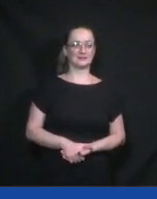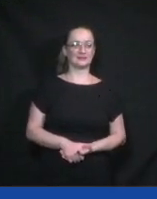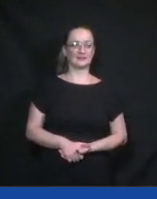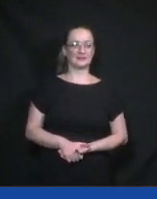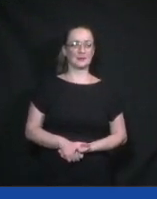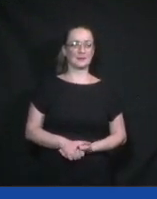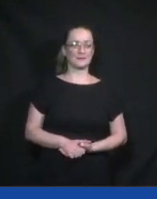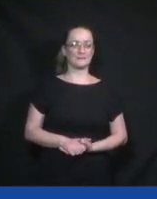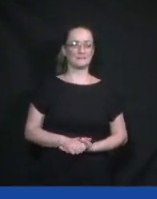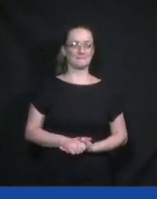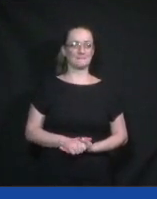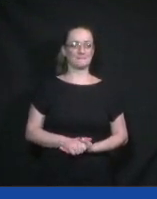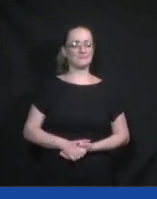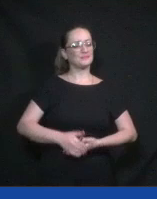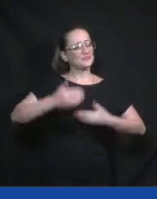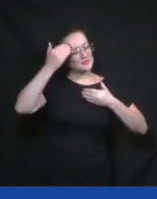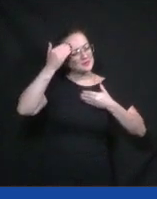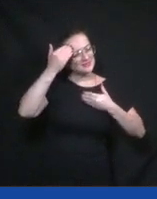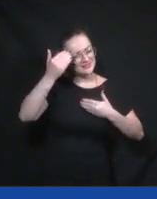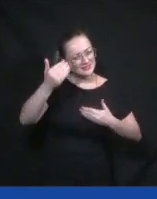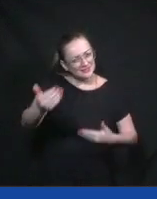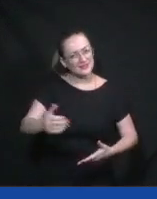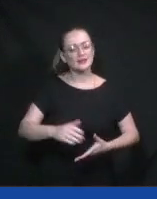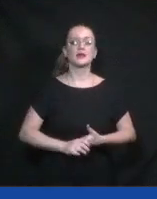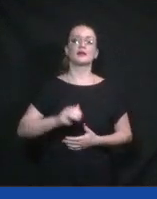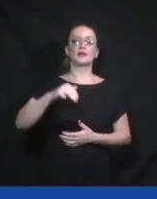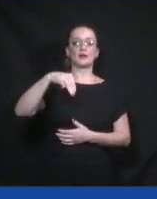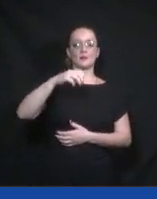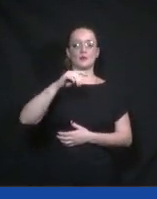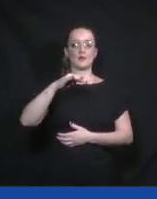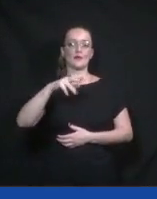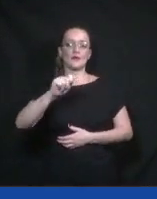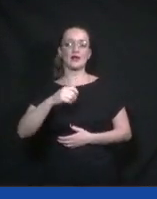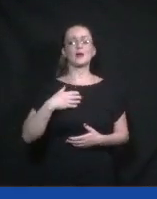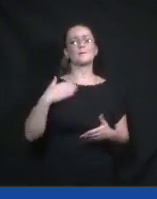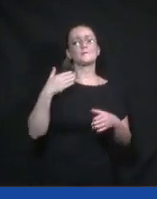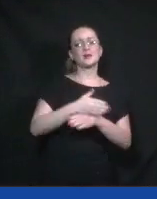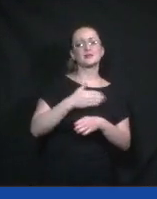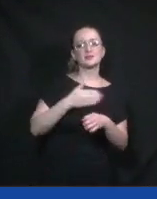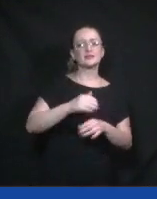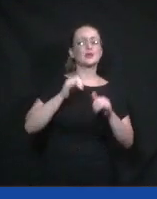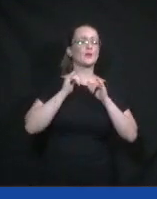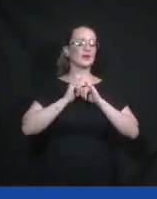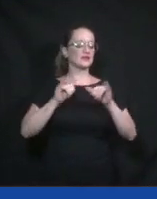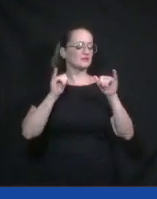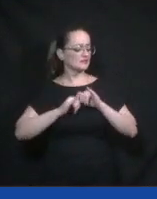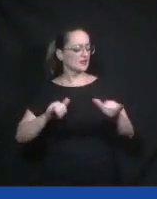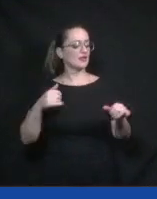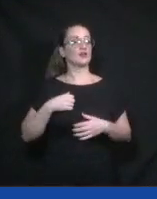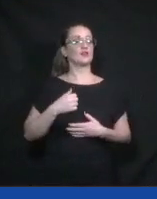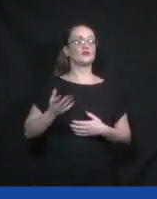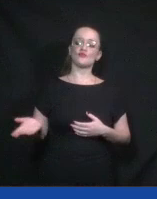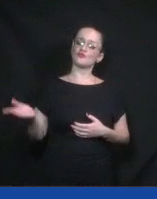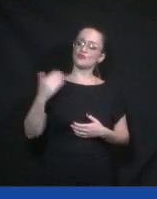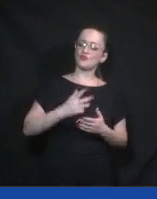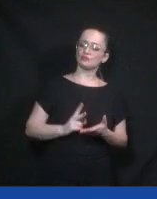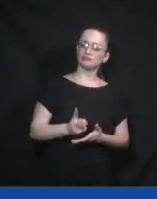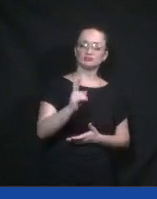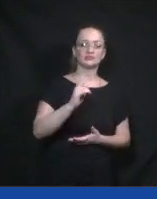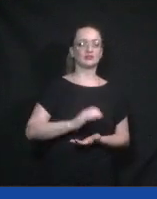é muito obrigada Mônica pela participação pela mensagem e vamos dar sequência